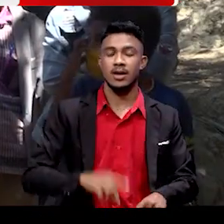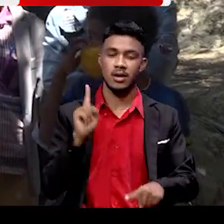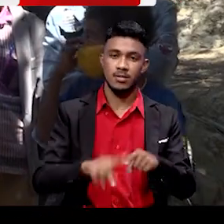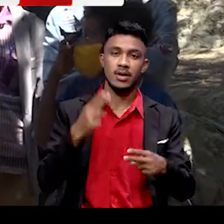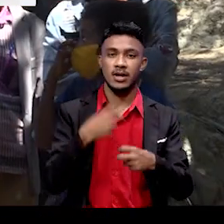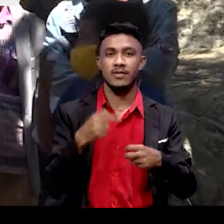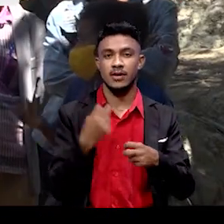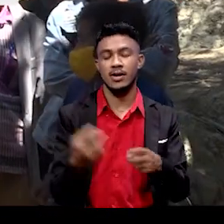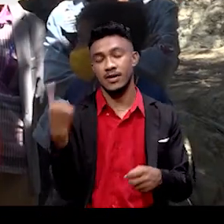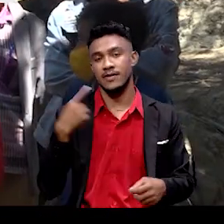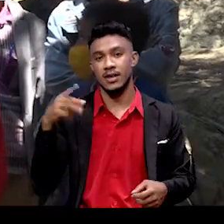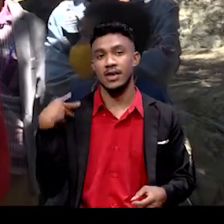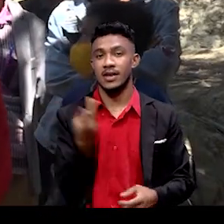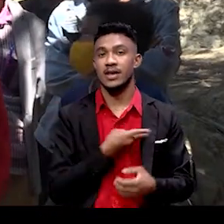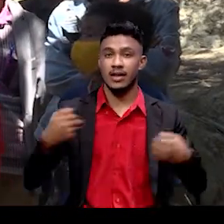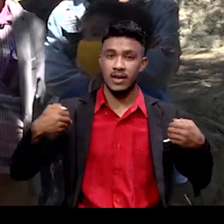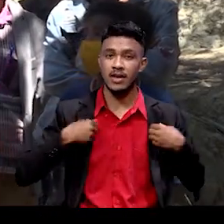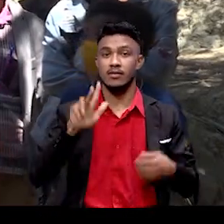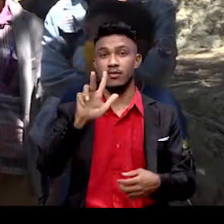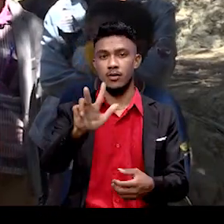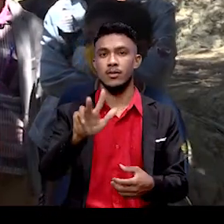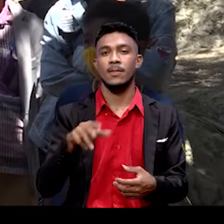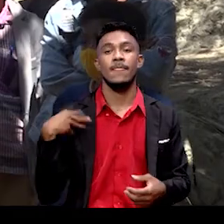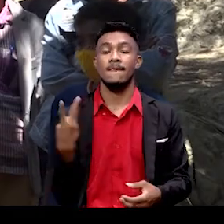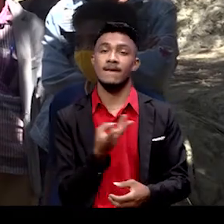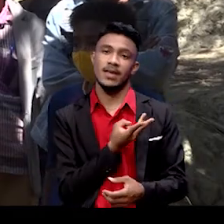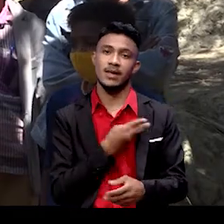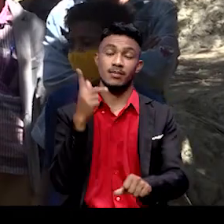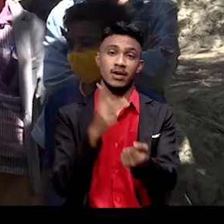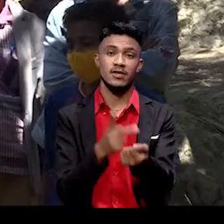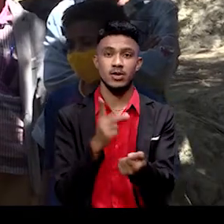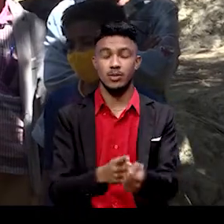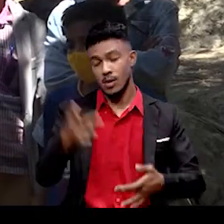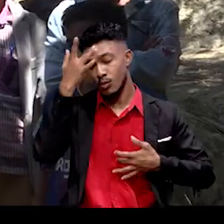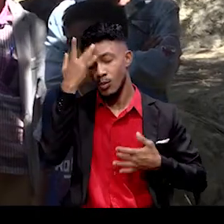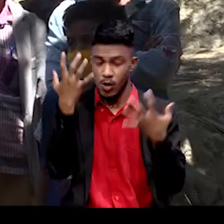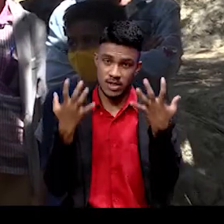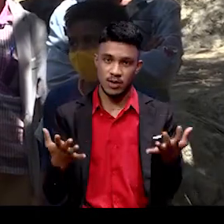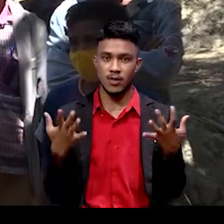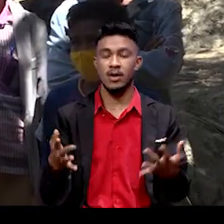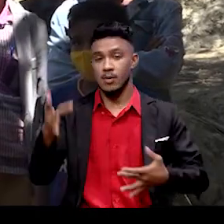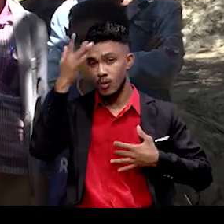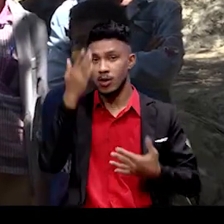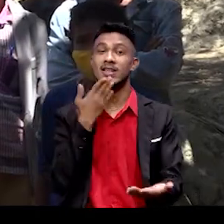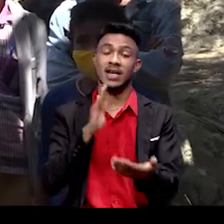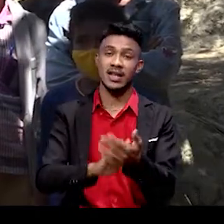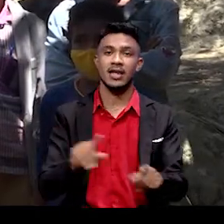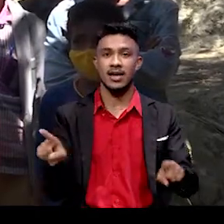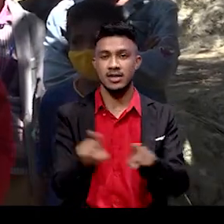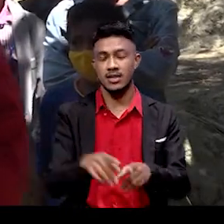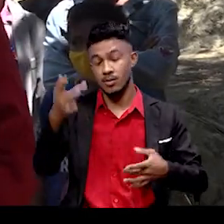fati. E fator tolo, maka kita prevenção ba moras todang, moras at. Hanesam